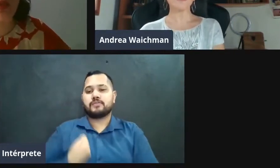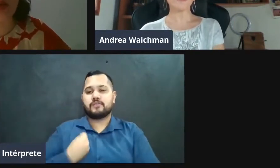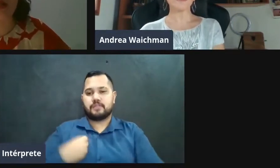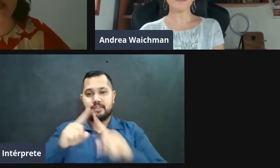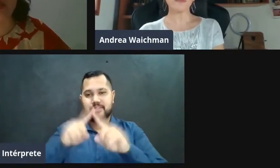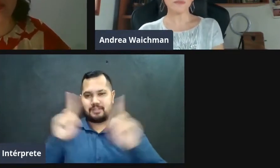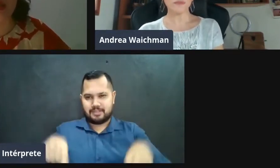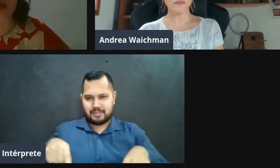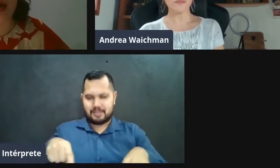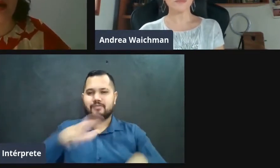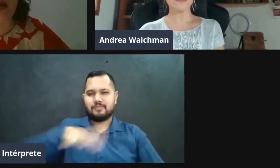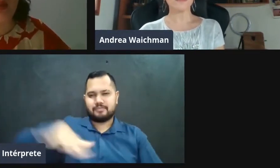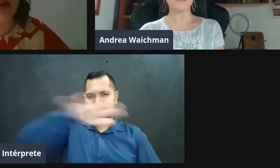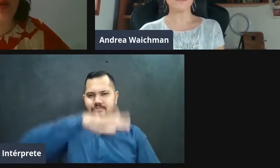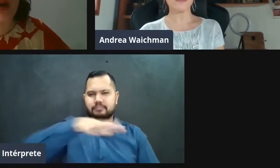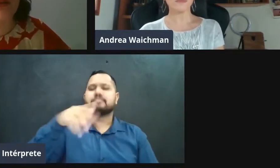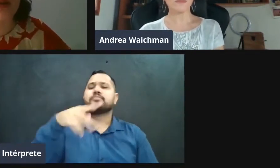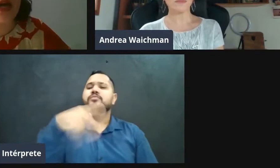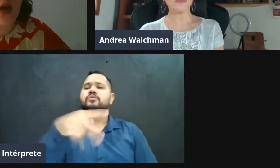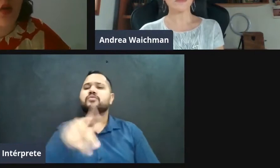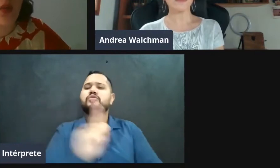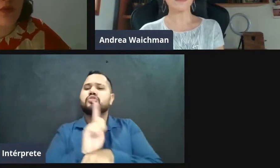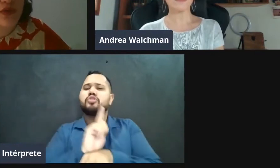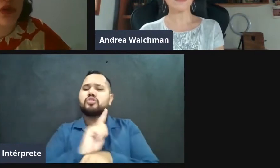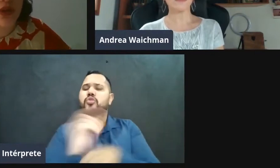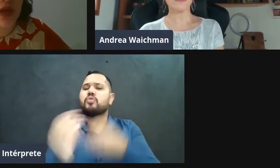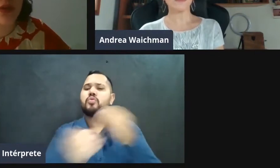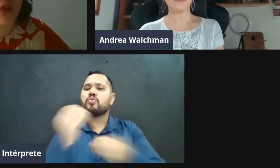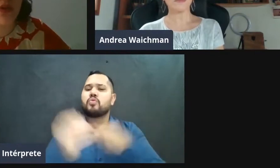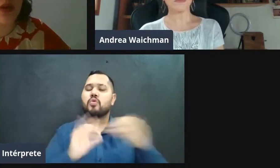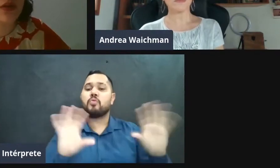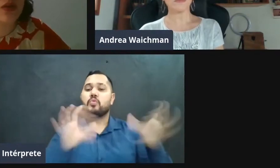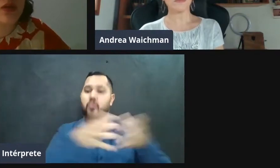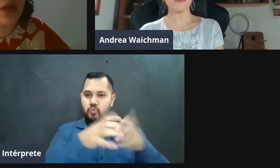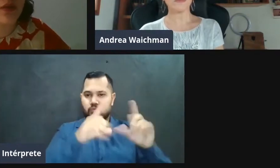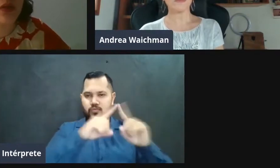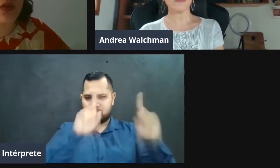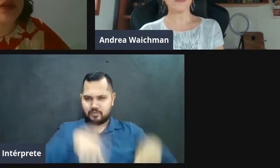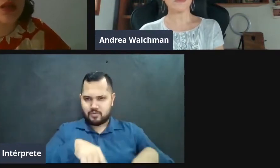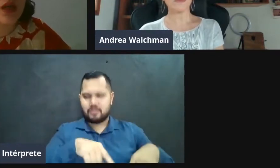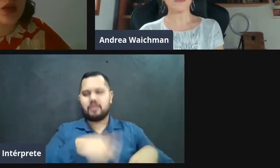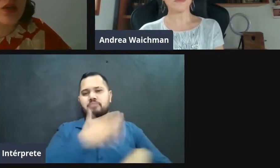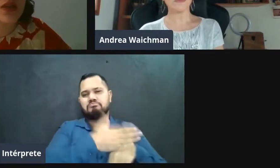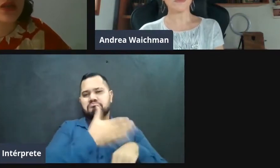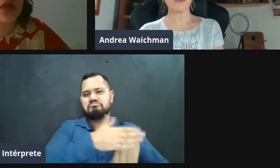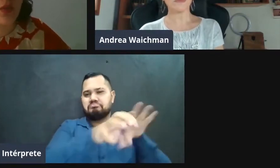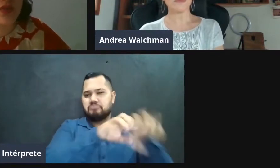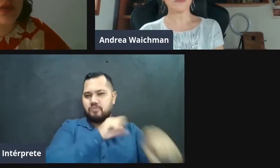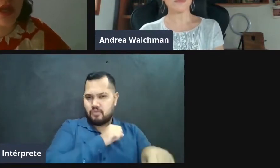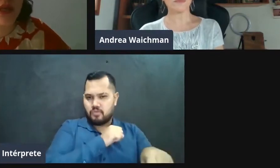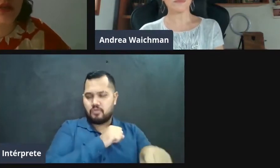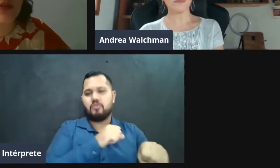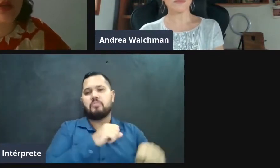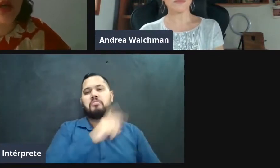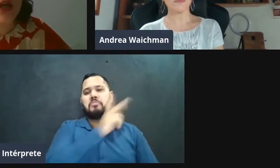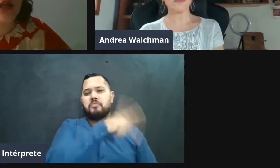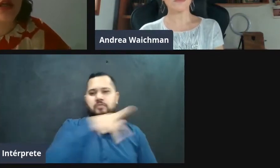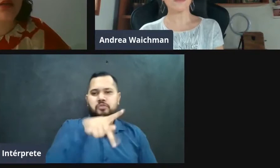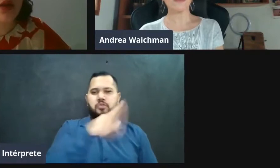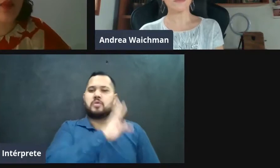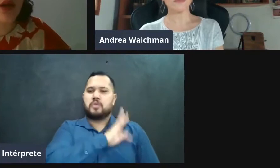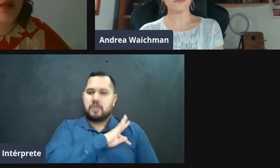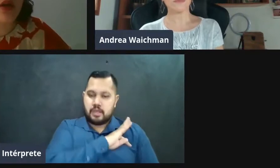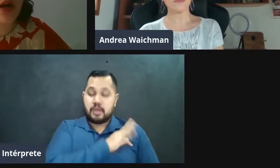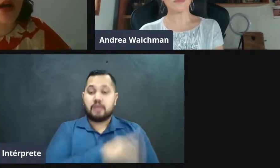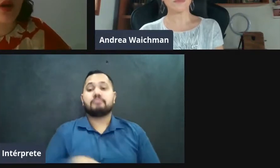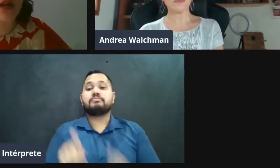sua gestão pretende implantar para qualificar o corpo funcional da UFAM, tanto os servidores docentes como os técnicos,